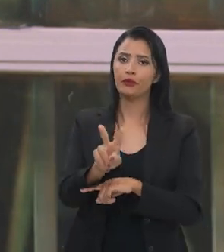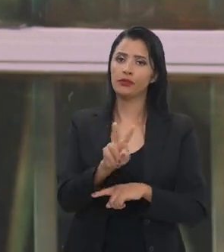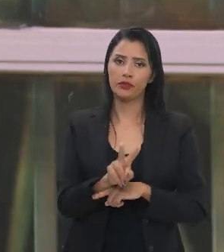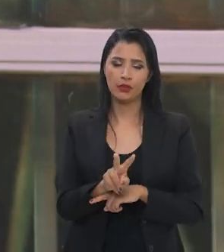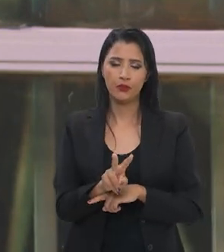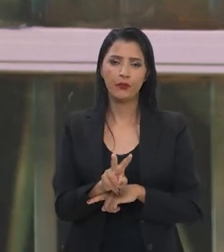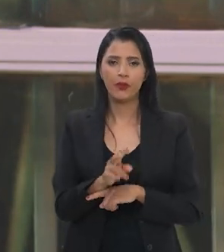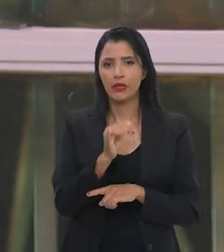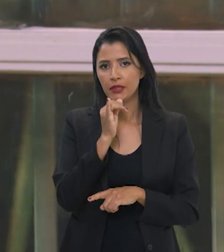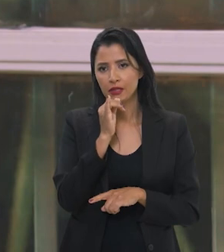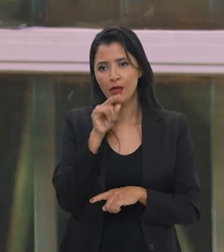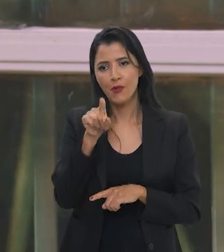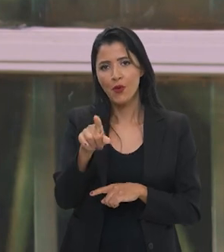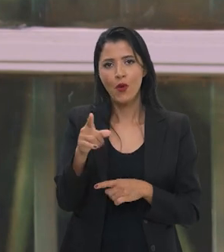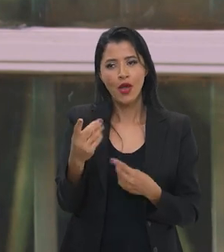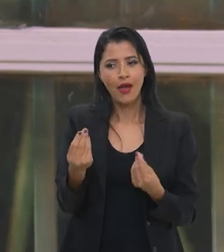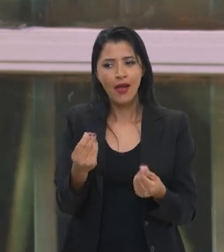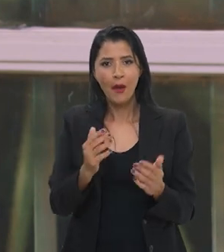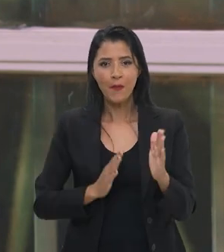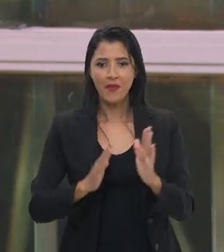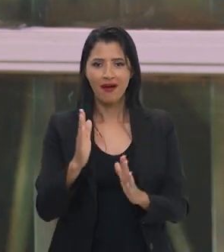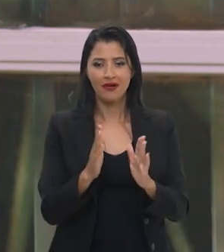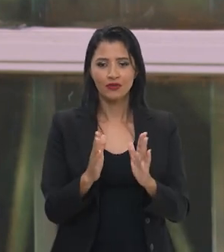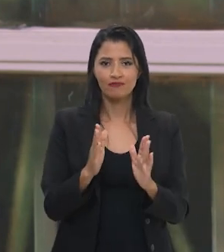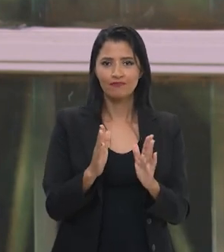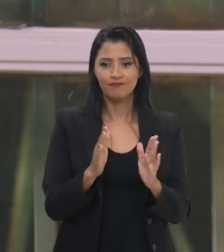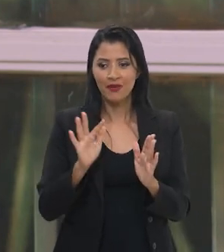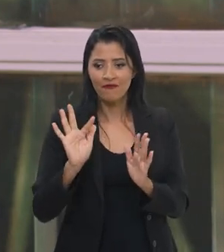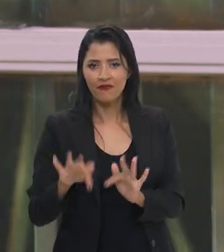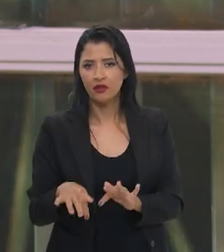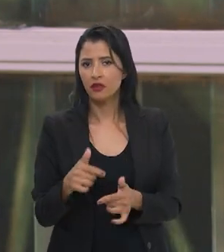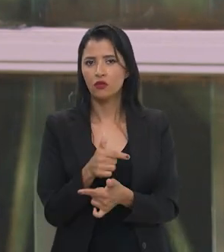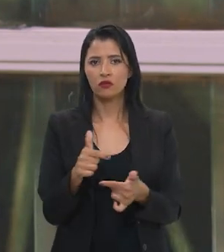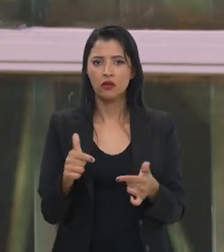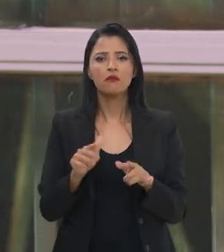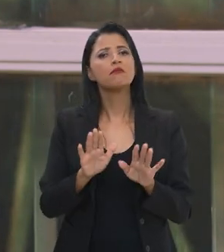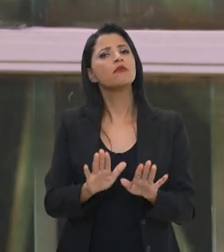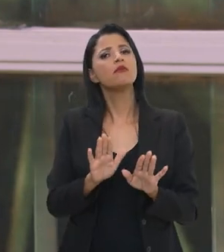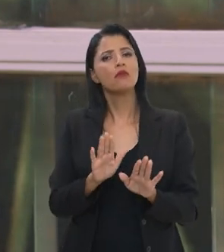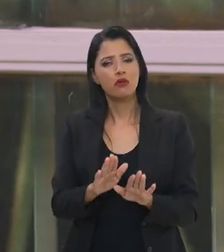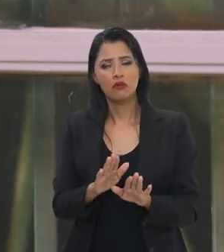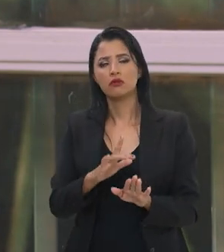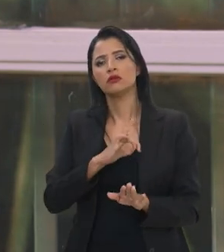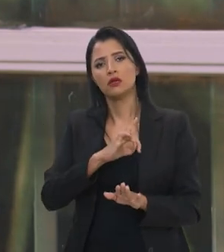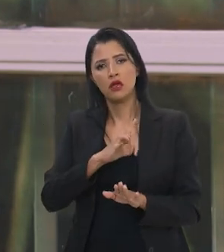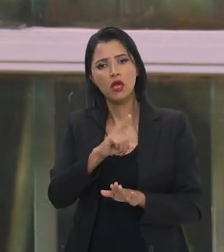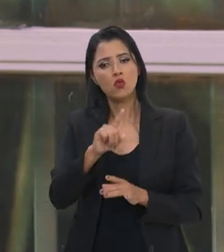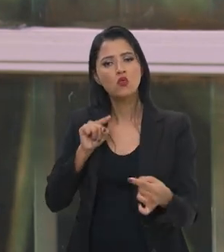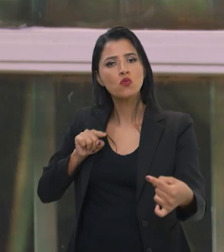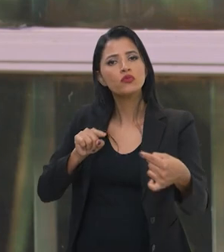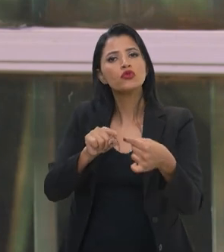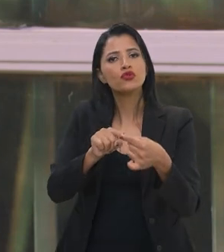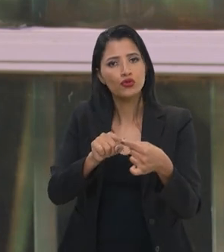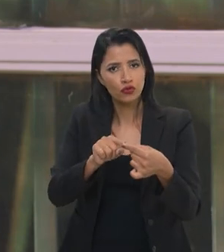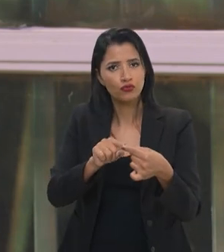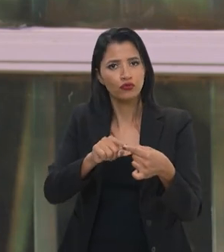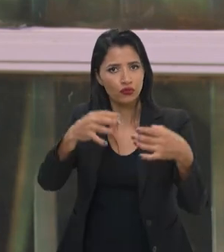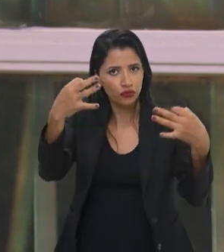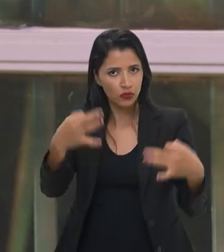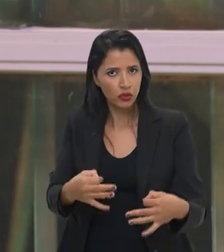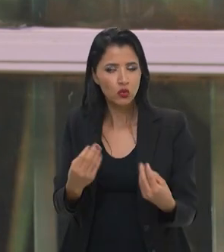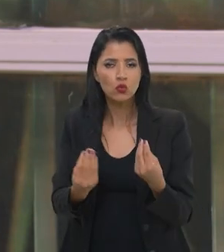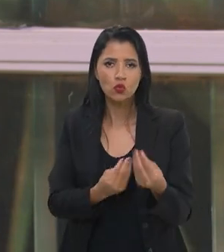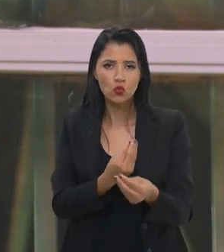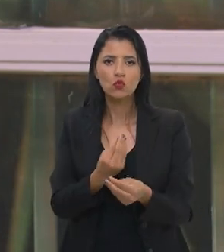que vamos dizer assim ela não tem um prazo para terminar porém tem um objetivo